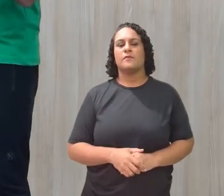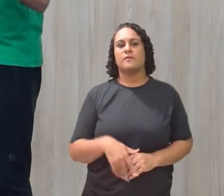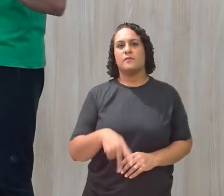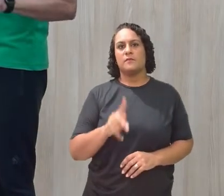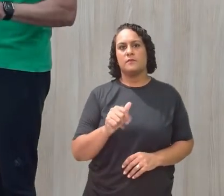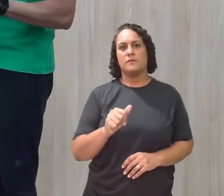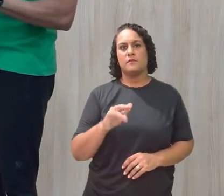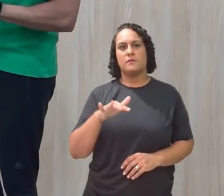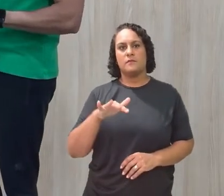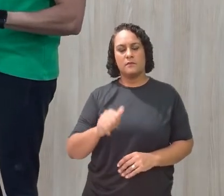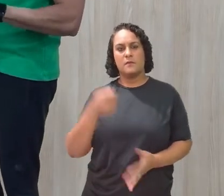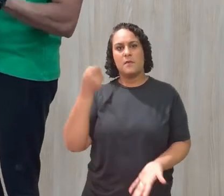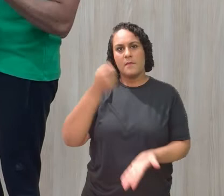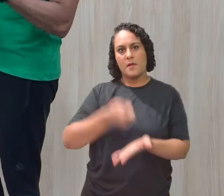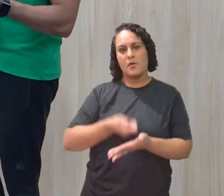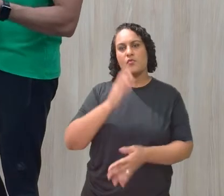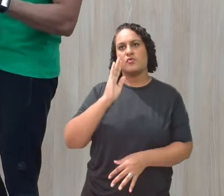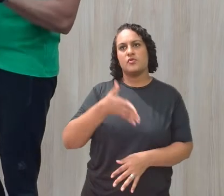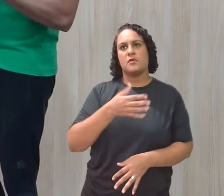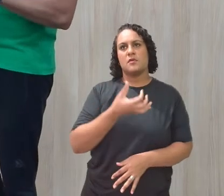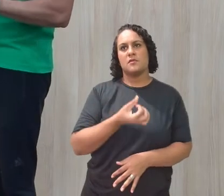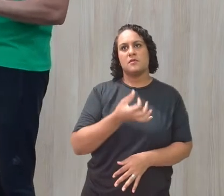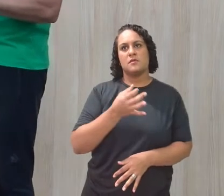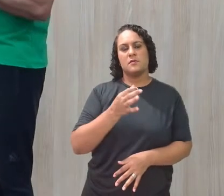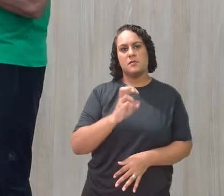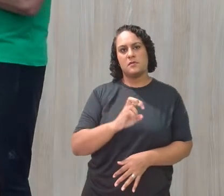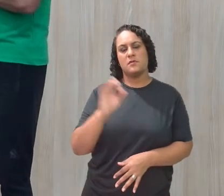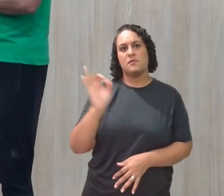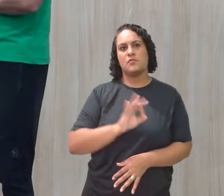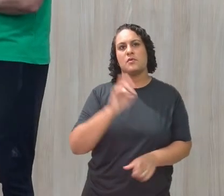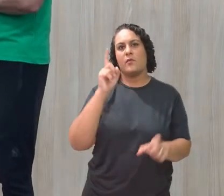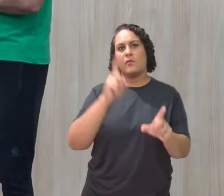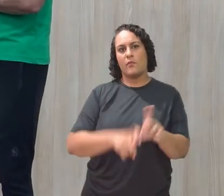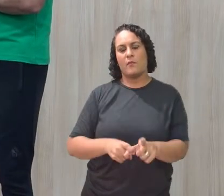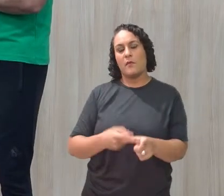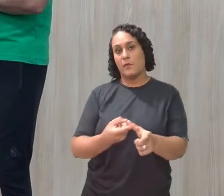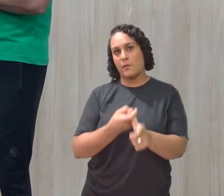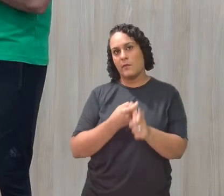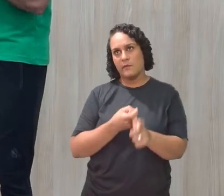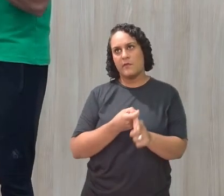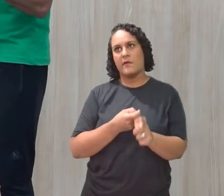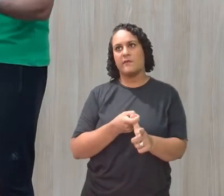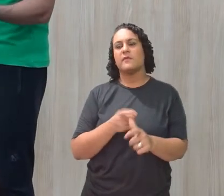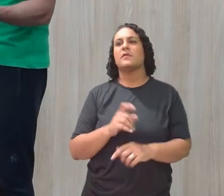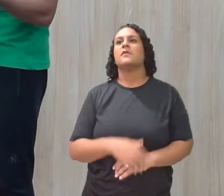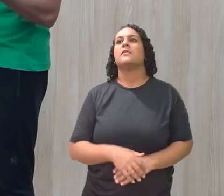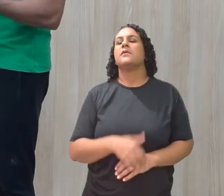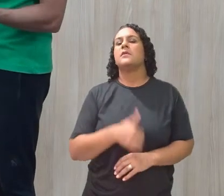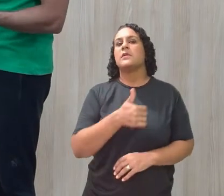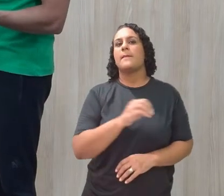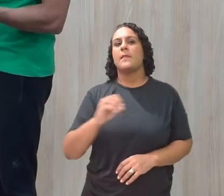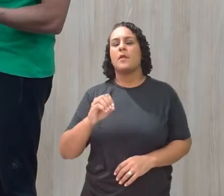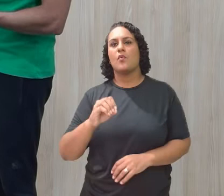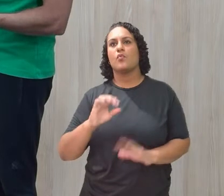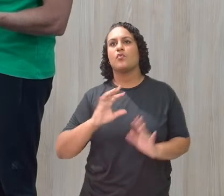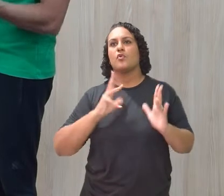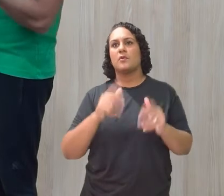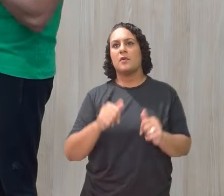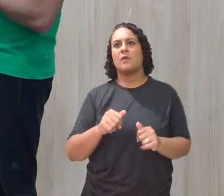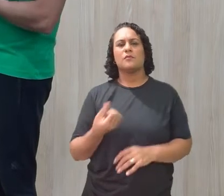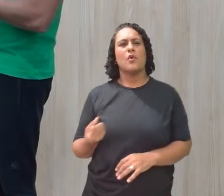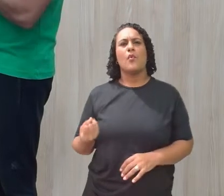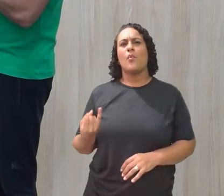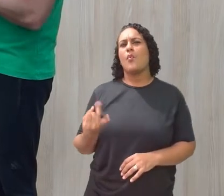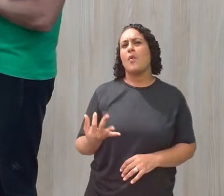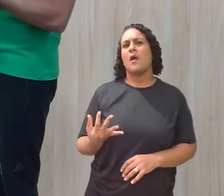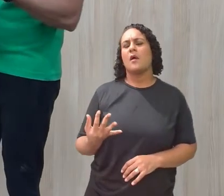já pagou 65% de uma dívida de R$1.000. Quantos reais faltam para